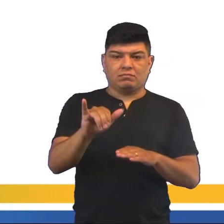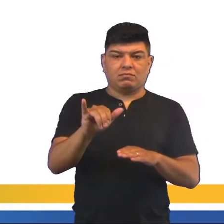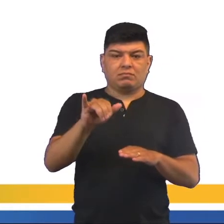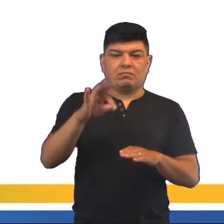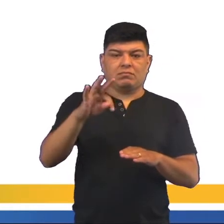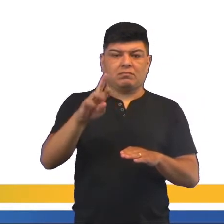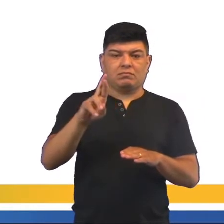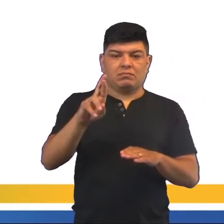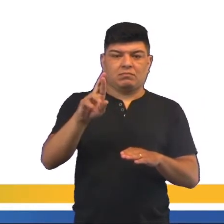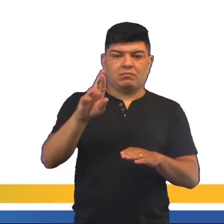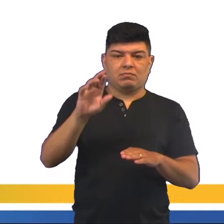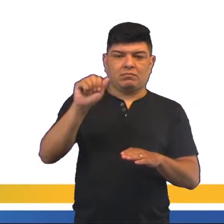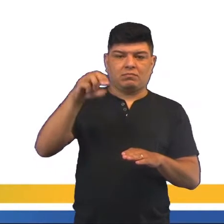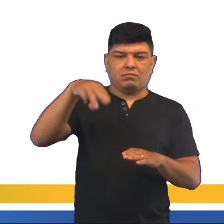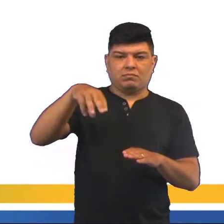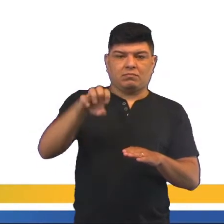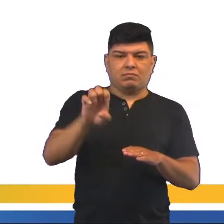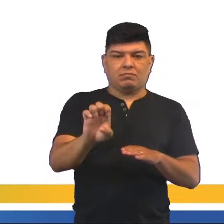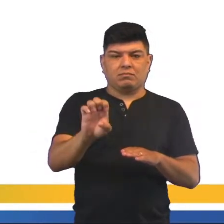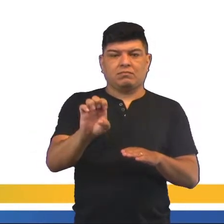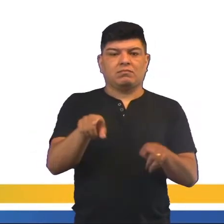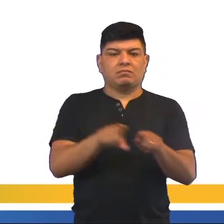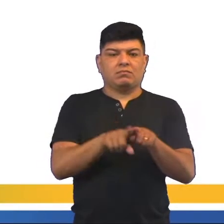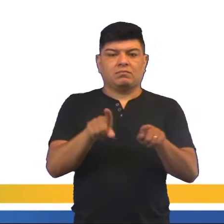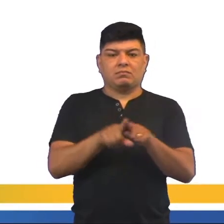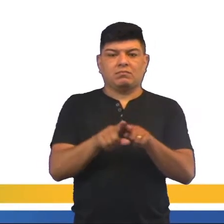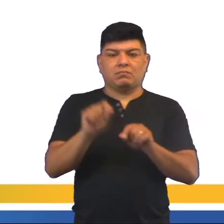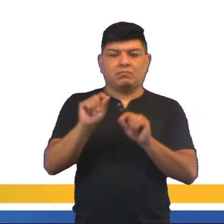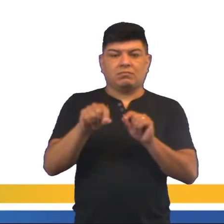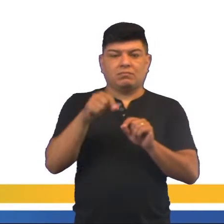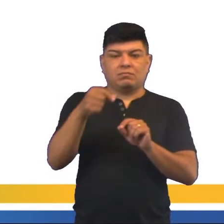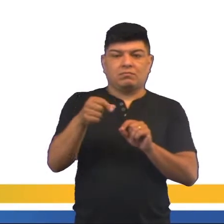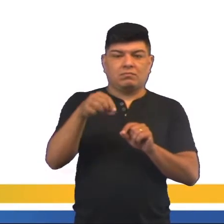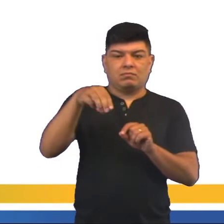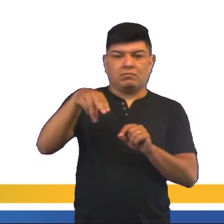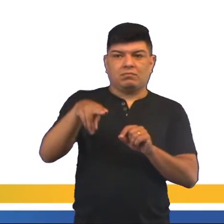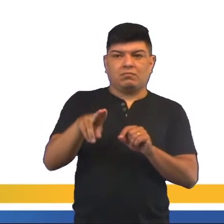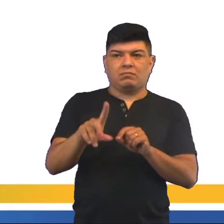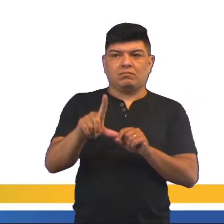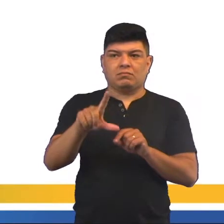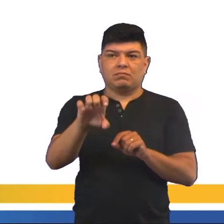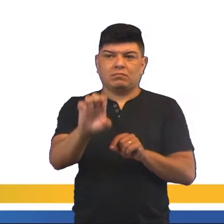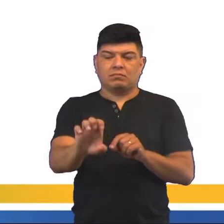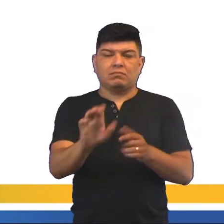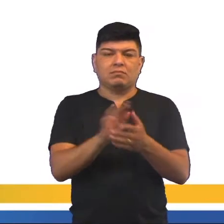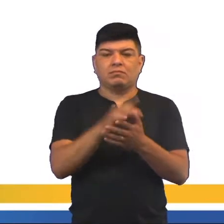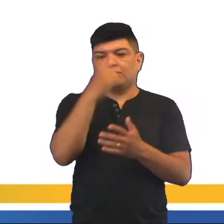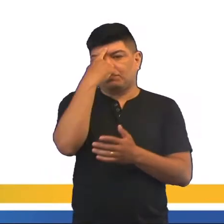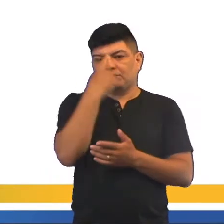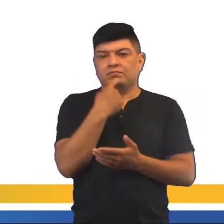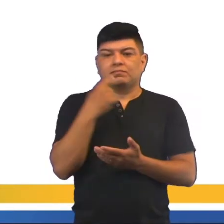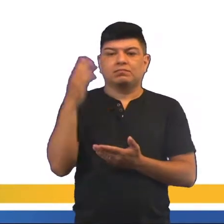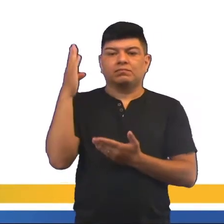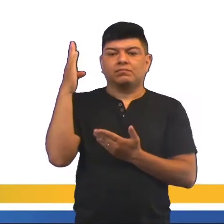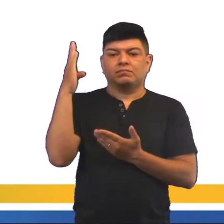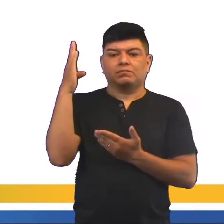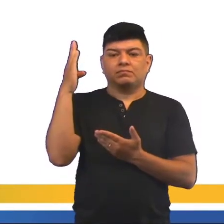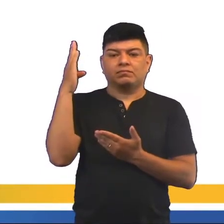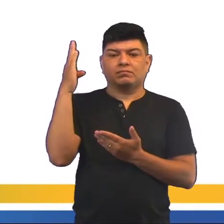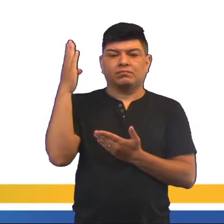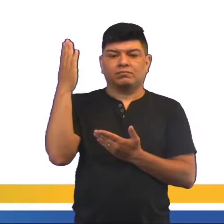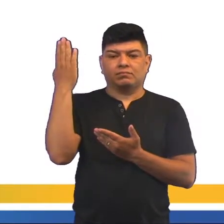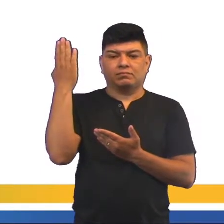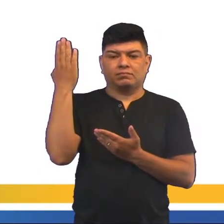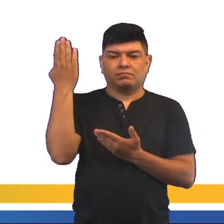water frame e spin mule foram criadas para tecer fios. Na imagem aí, a gente observa, essa é